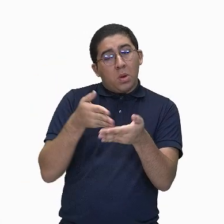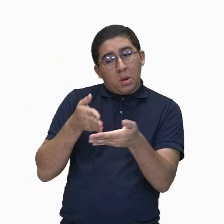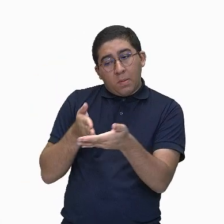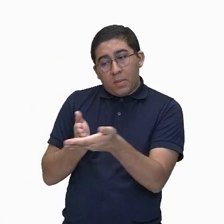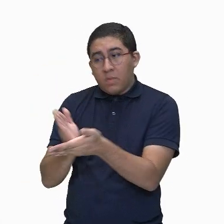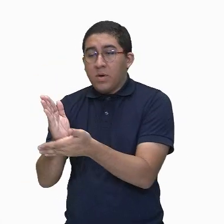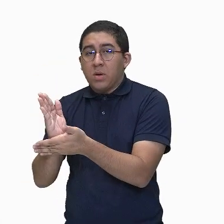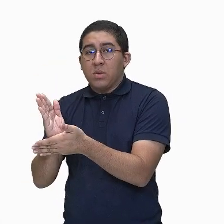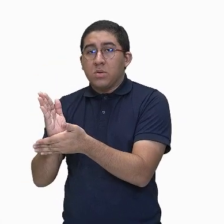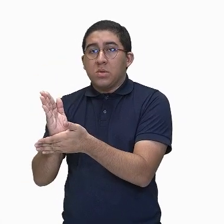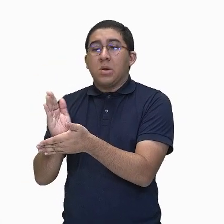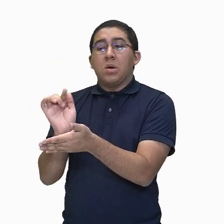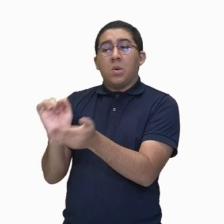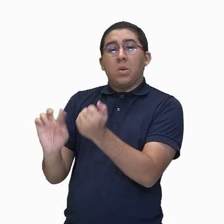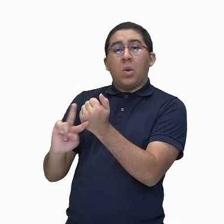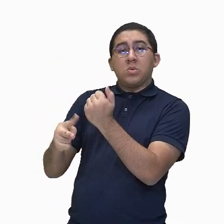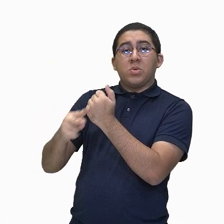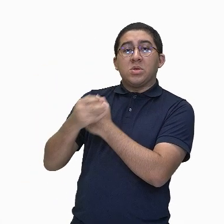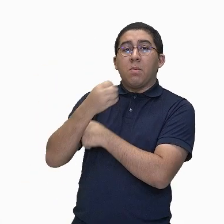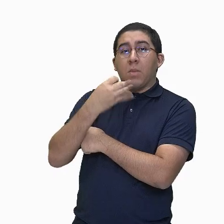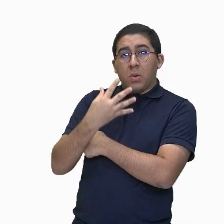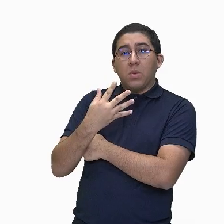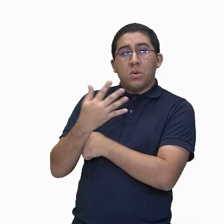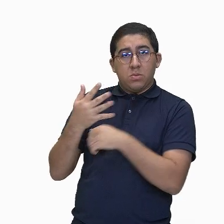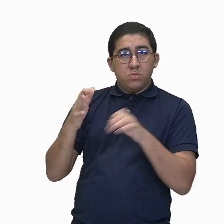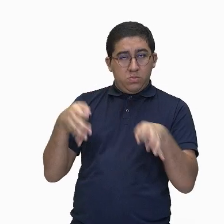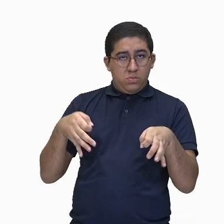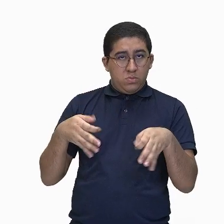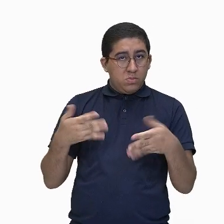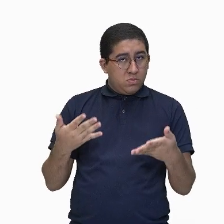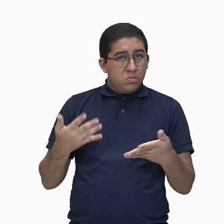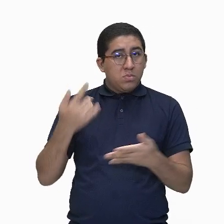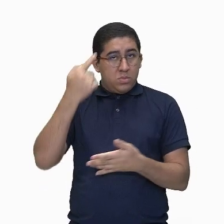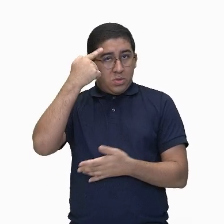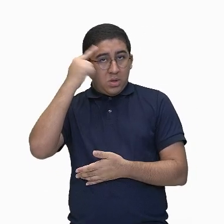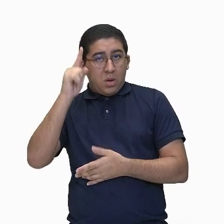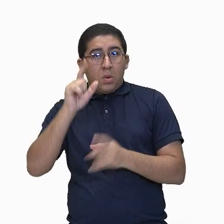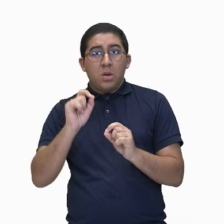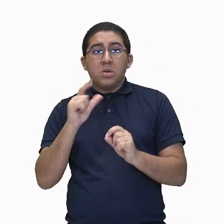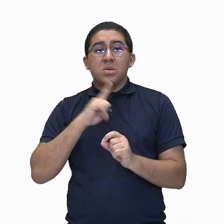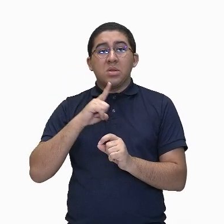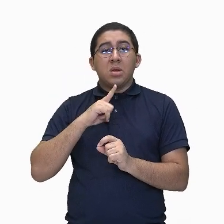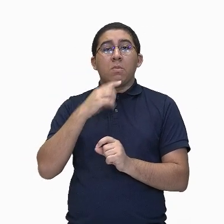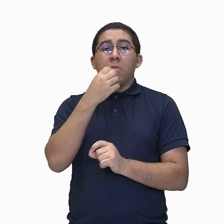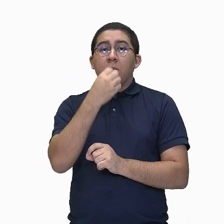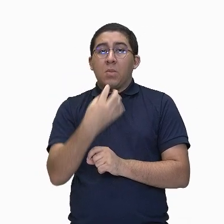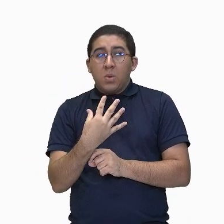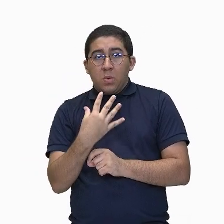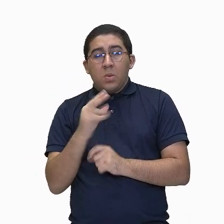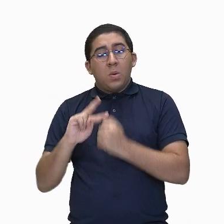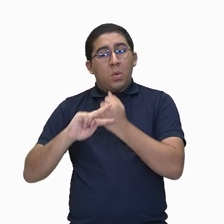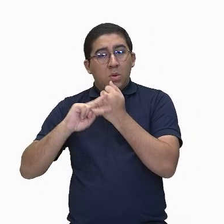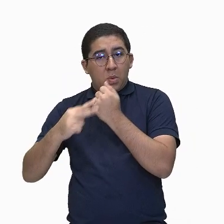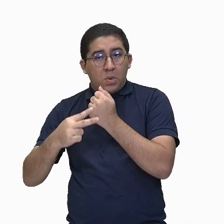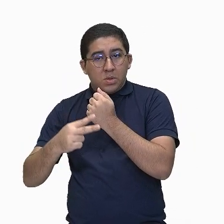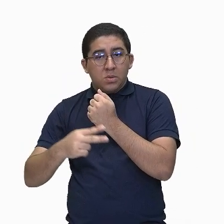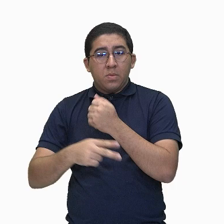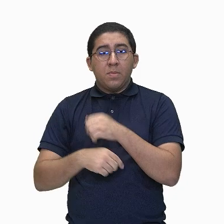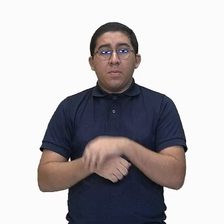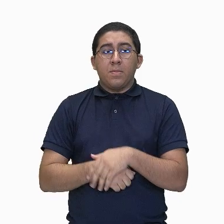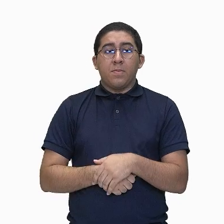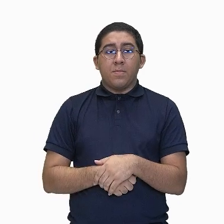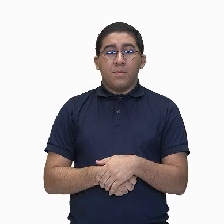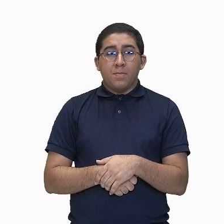bom, né? Portanto, foi aprovado. Dá a ideia de um resultado, uma consequência.